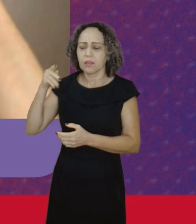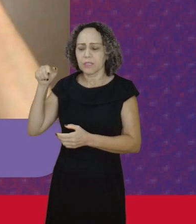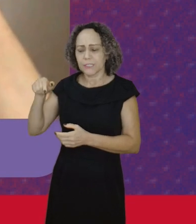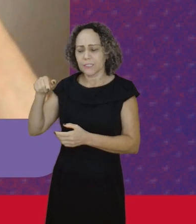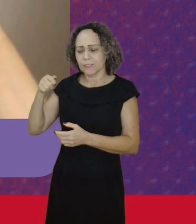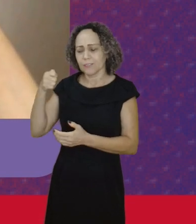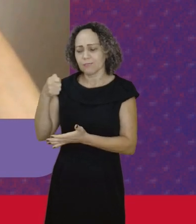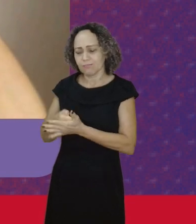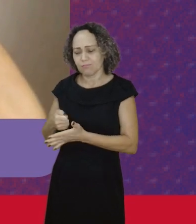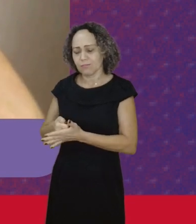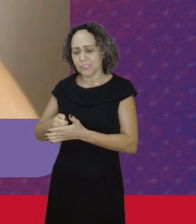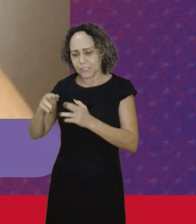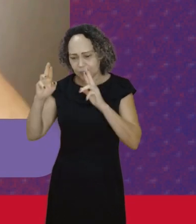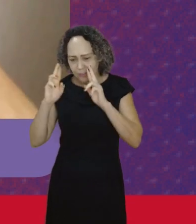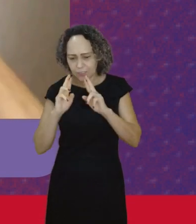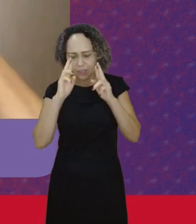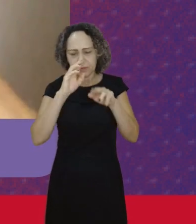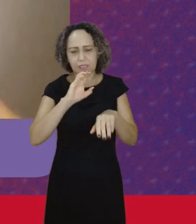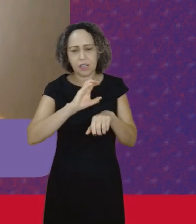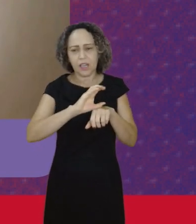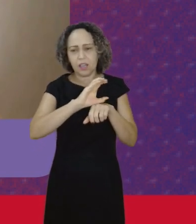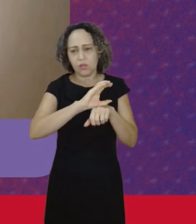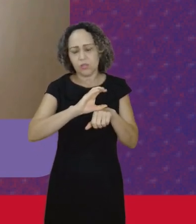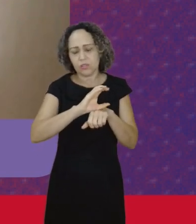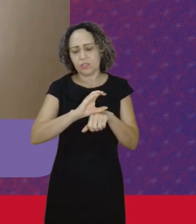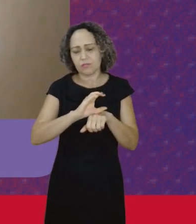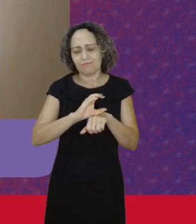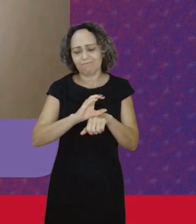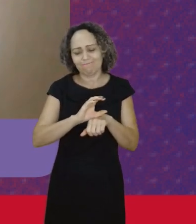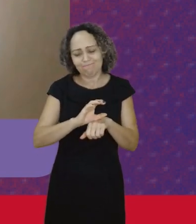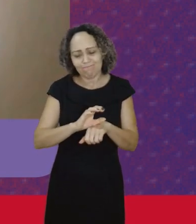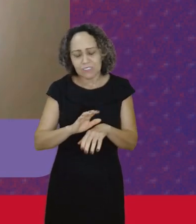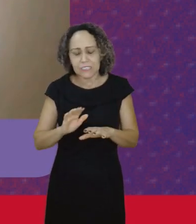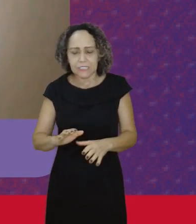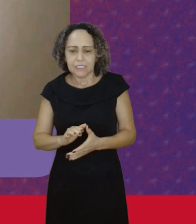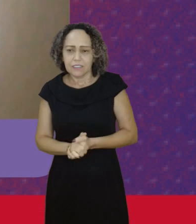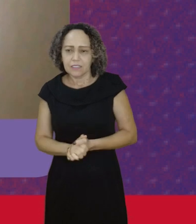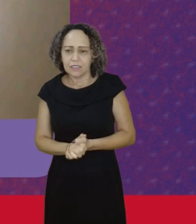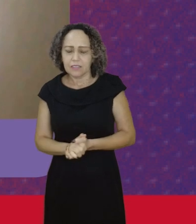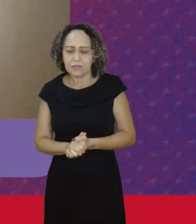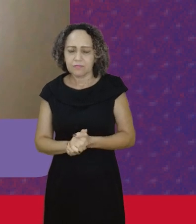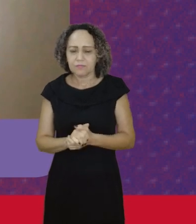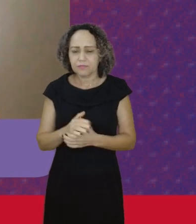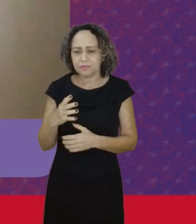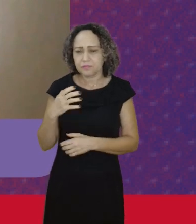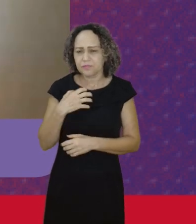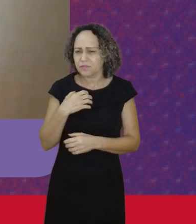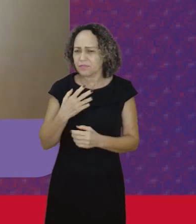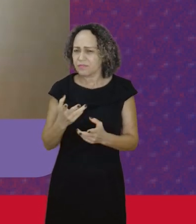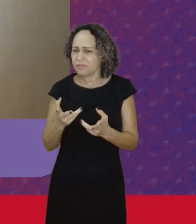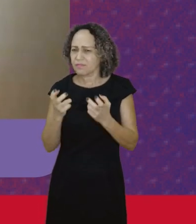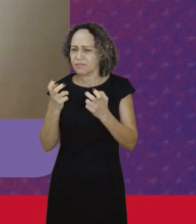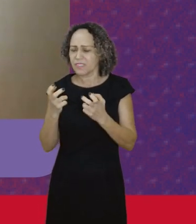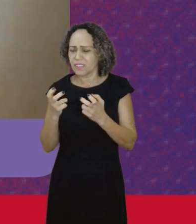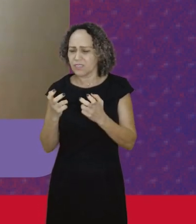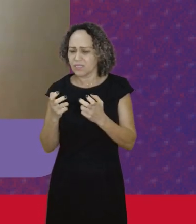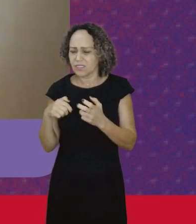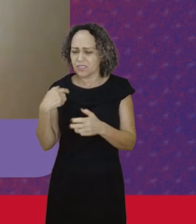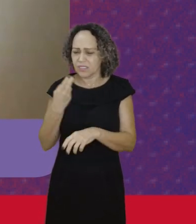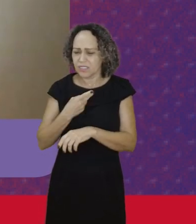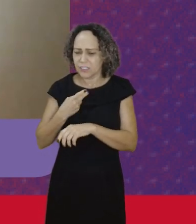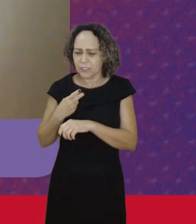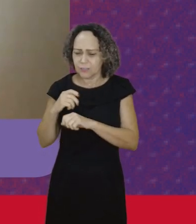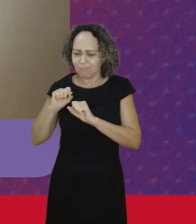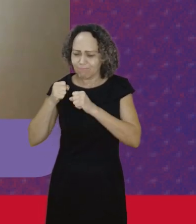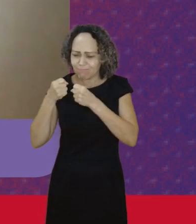Constituição. A nossa luta ficou muito mais difícil. Eu vejo que na busca do conhecimento,